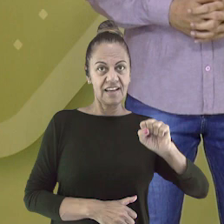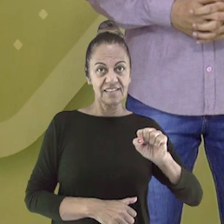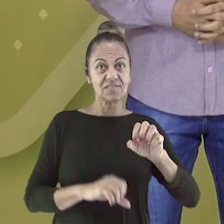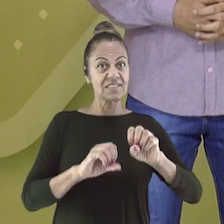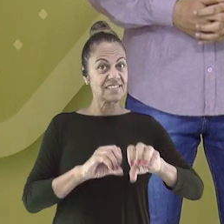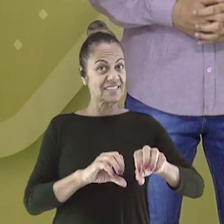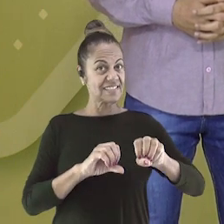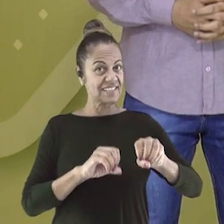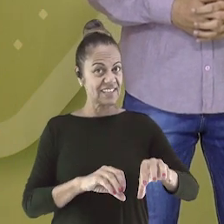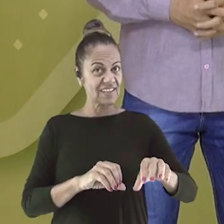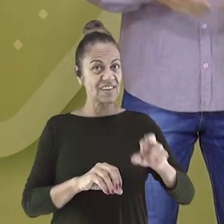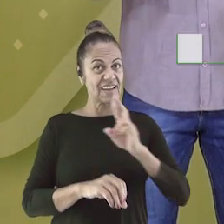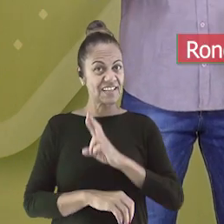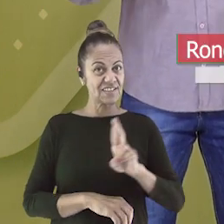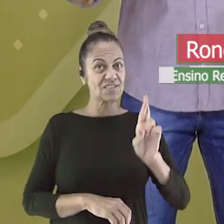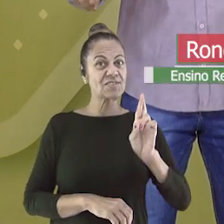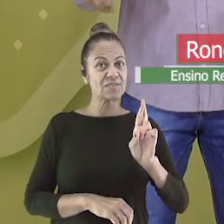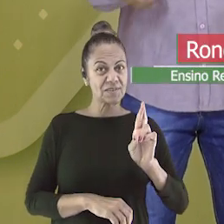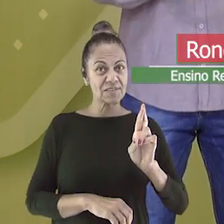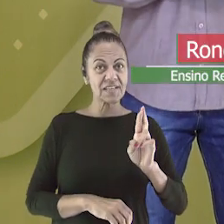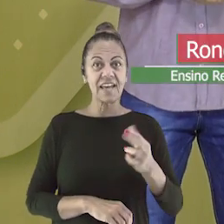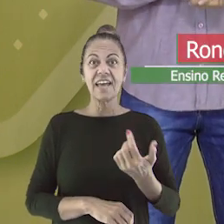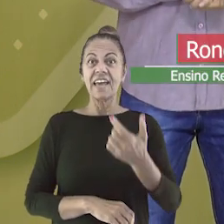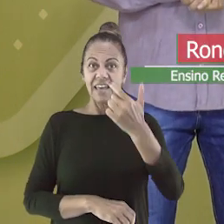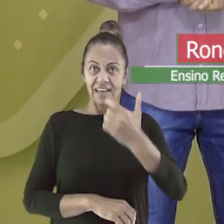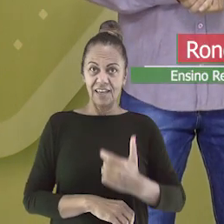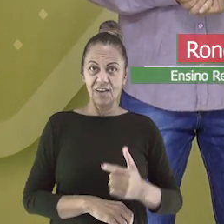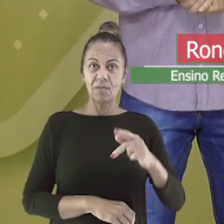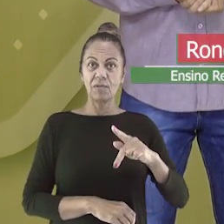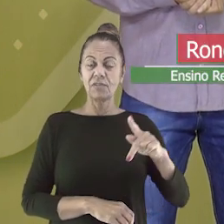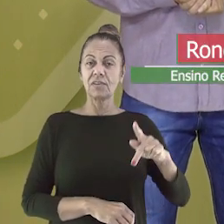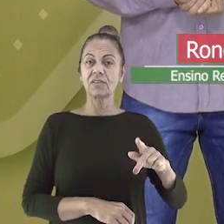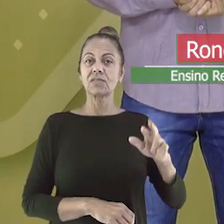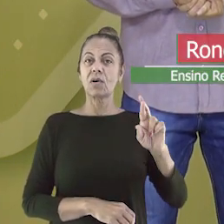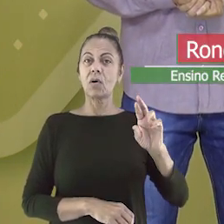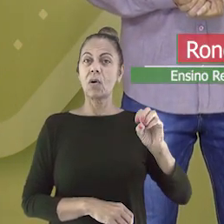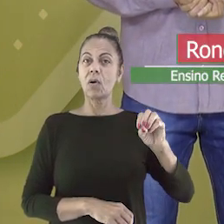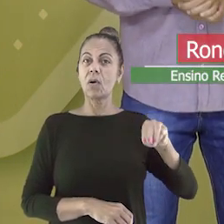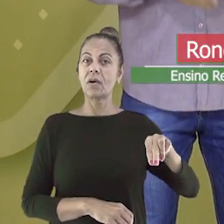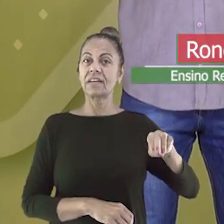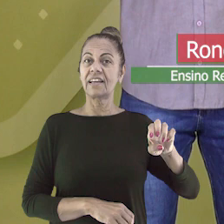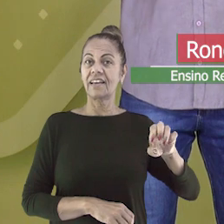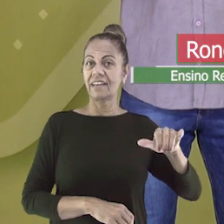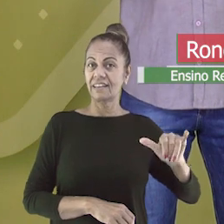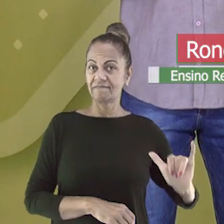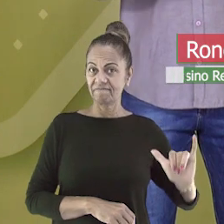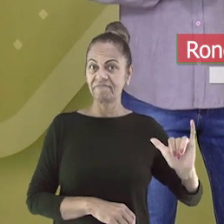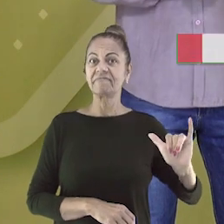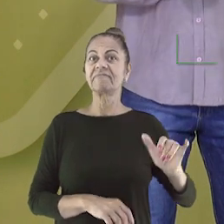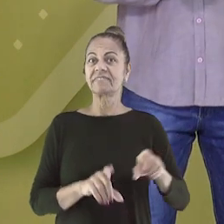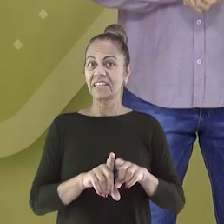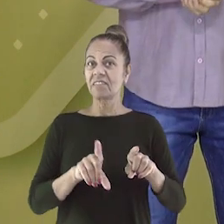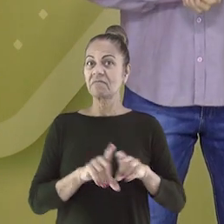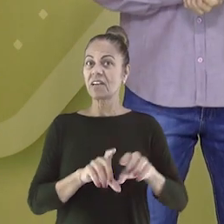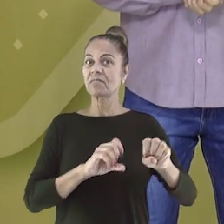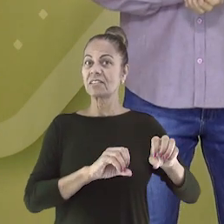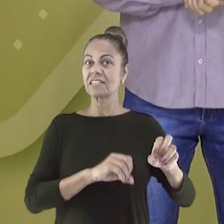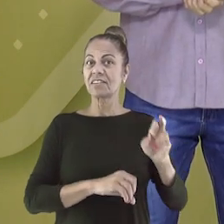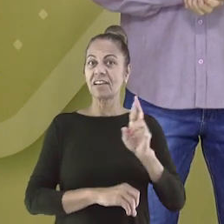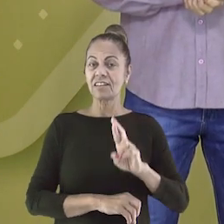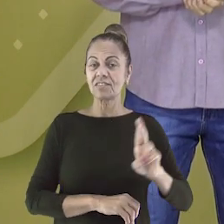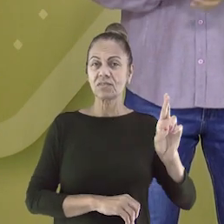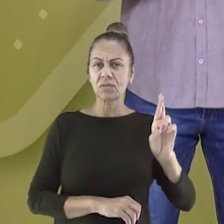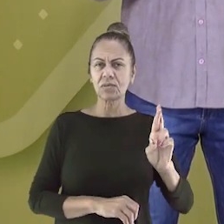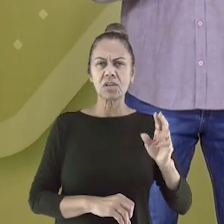Religioso. E eu sou o professor Rony, também professor de Ensino Religioso. Estamos aqui para juntos conversarmos com